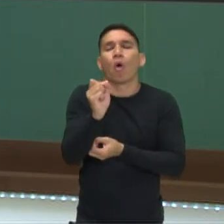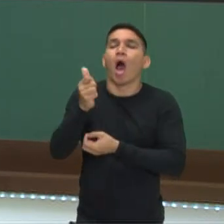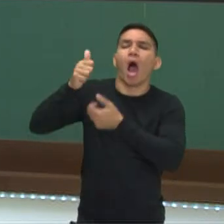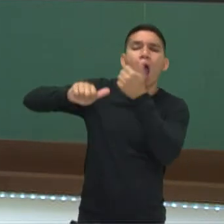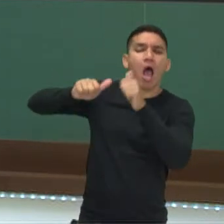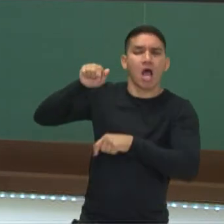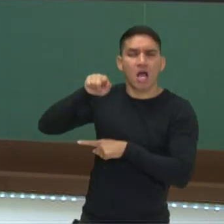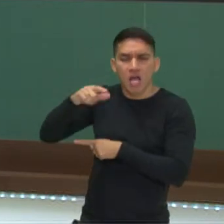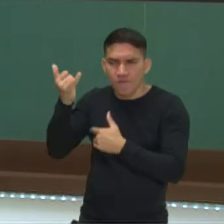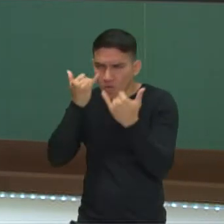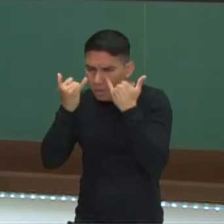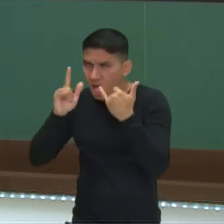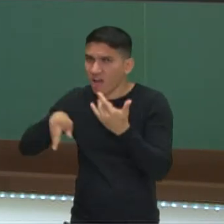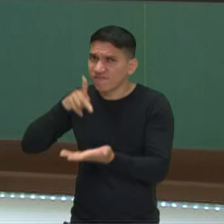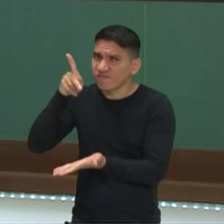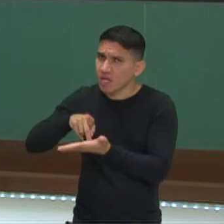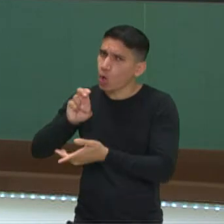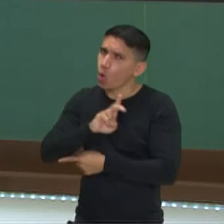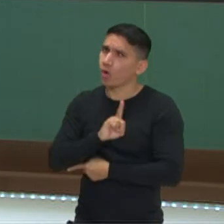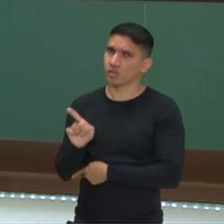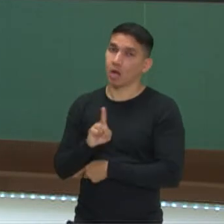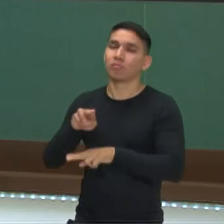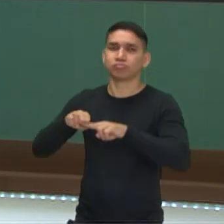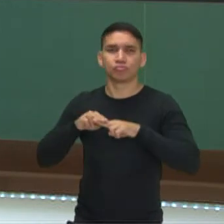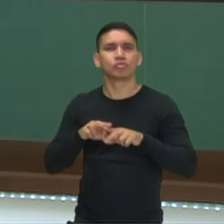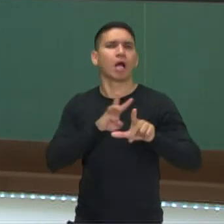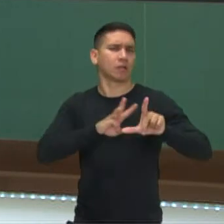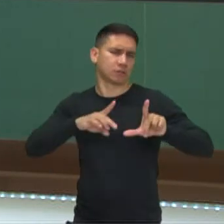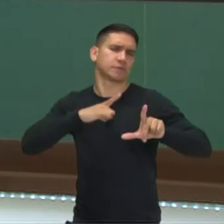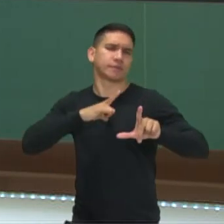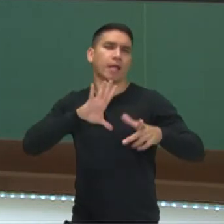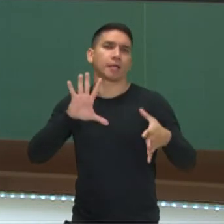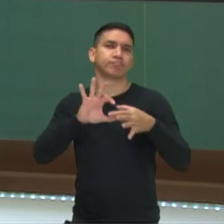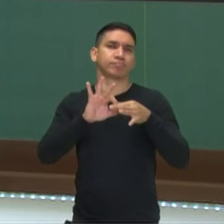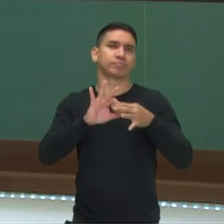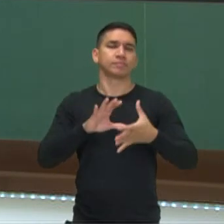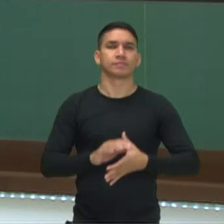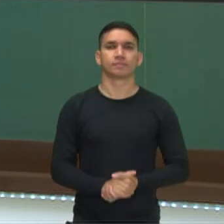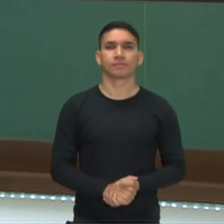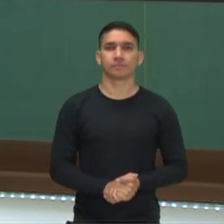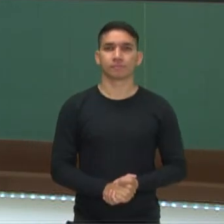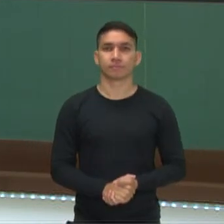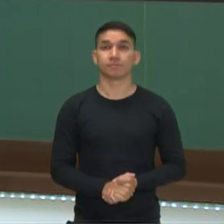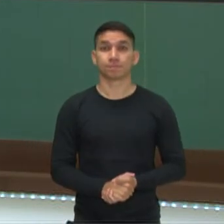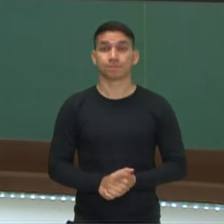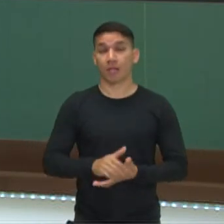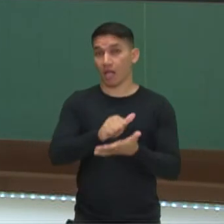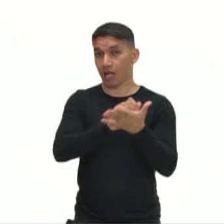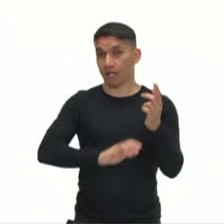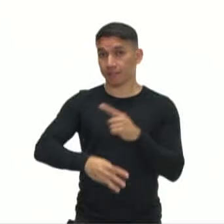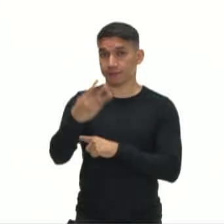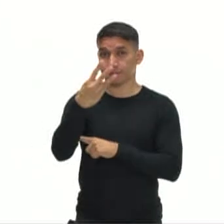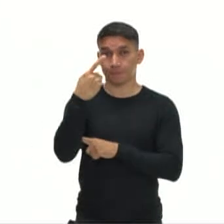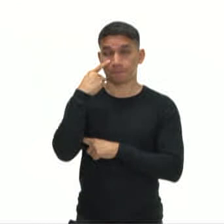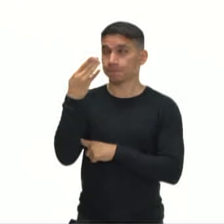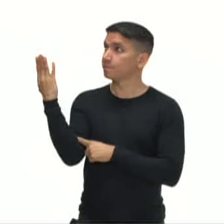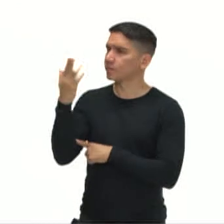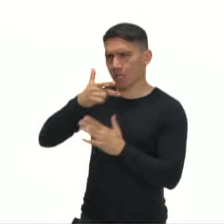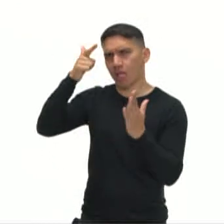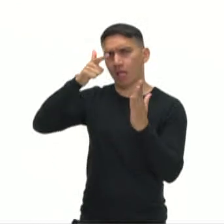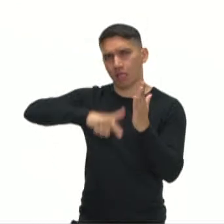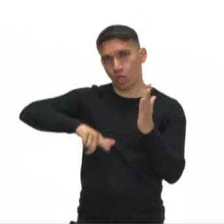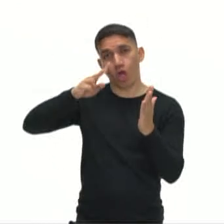se ela é verdadeira ou não. Para isso tem os sites ali confiáveis também. Terceira atividade, releia.